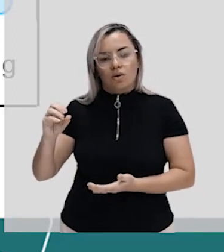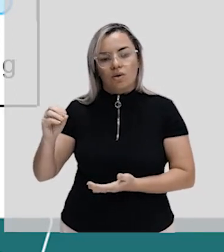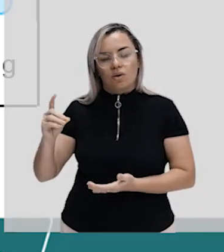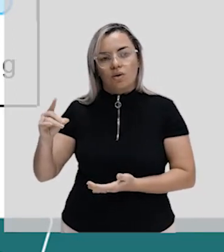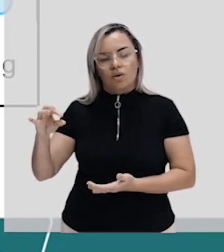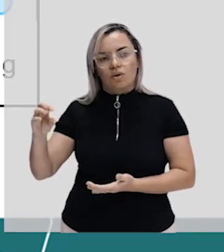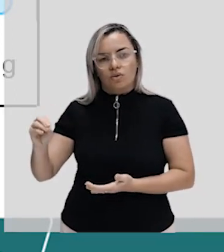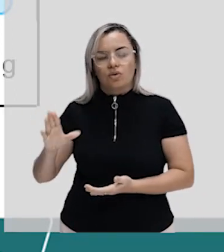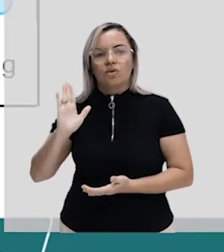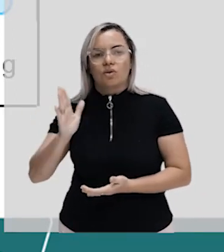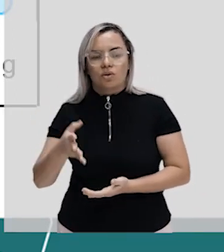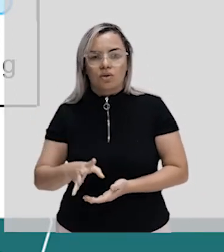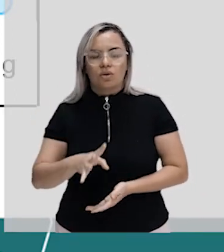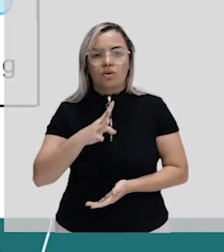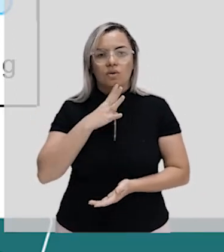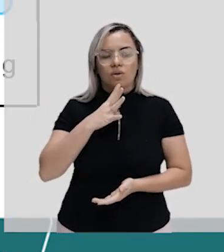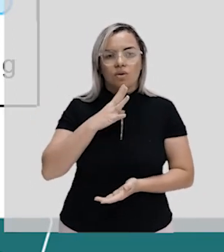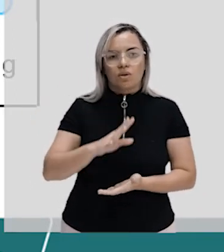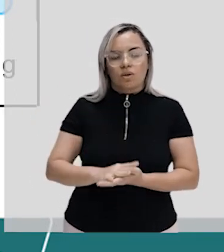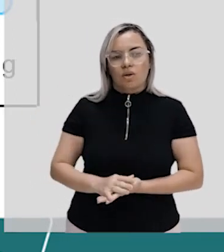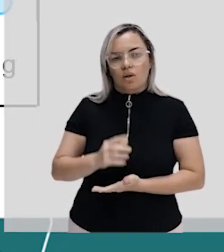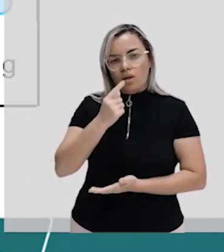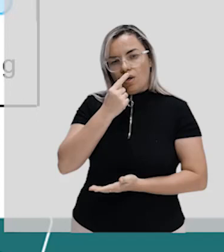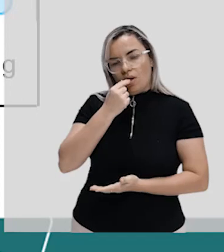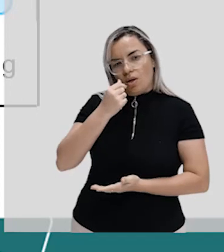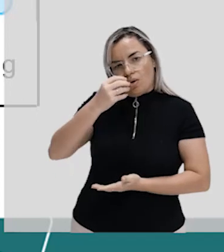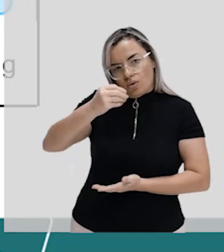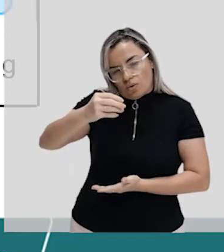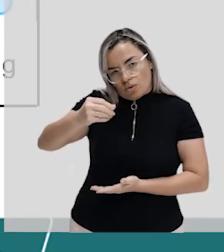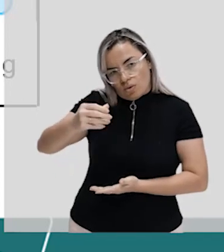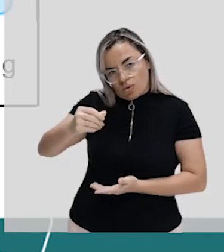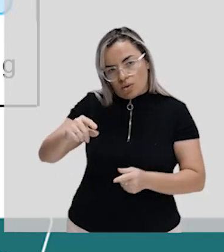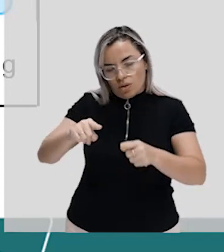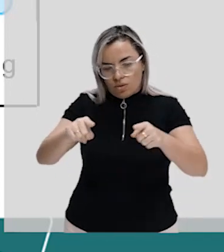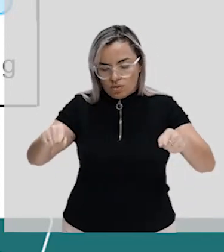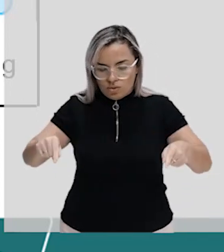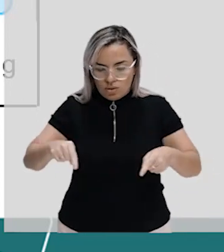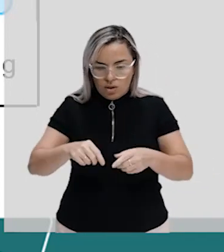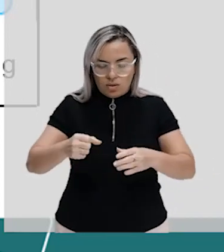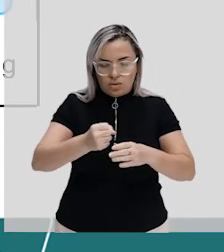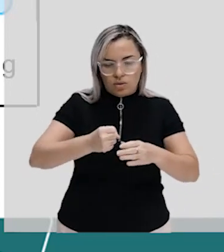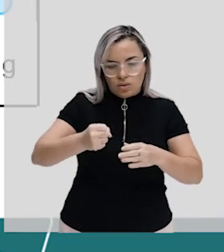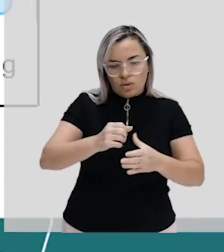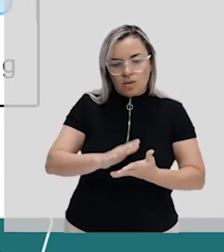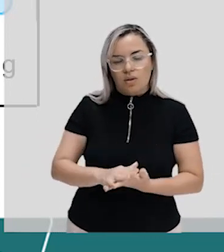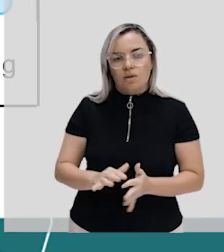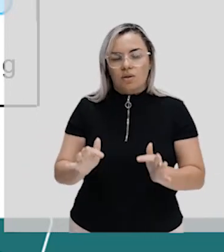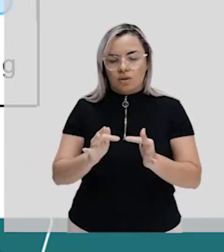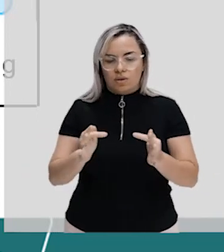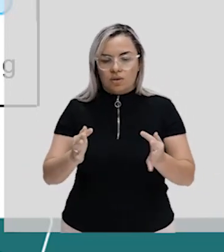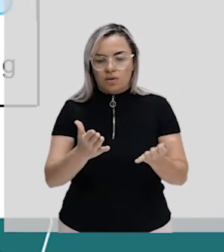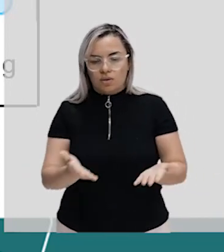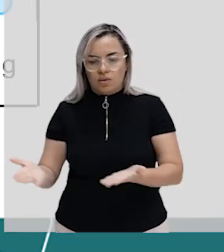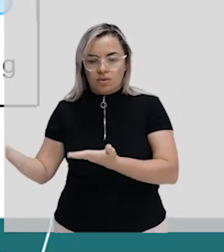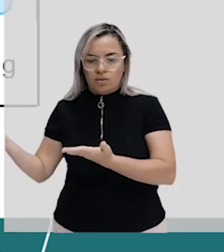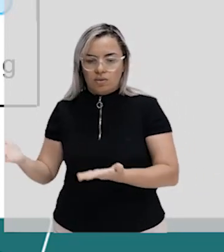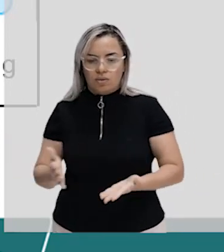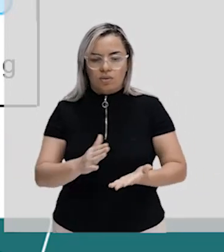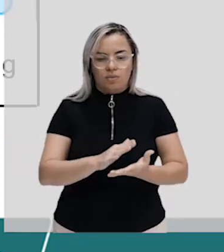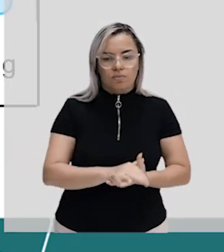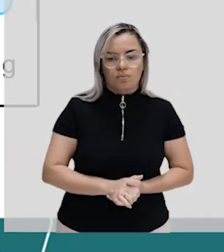já conhecem, sabem que é o sal de cozinha. Então, aqui nós temos 5 soluções, né, de cloreto de